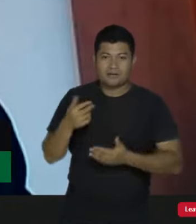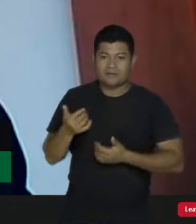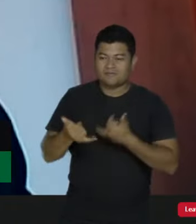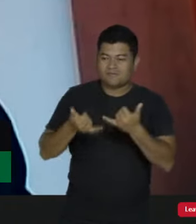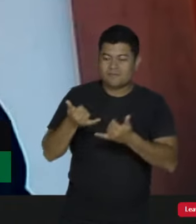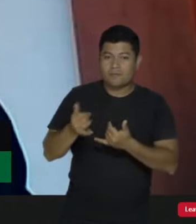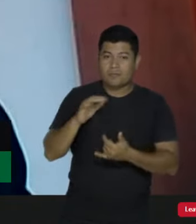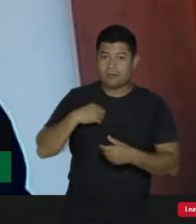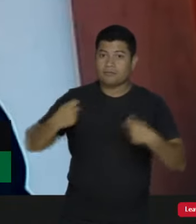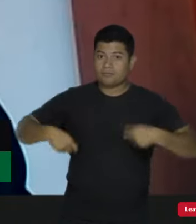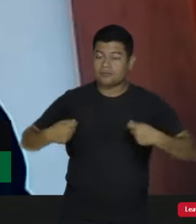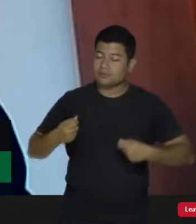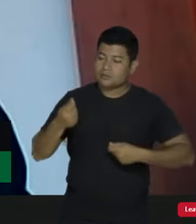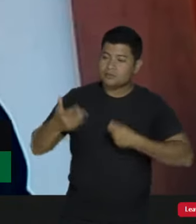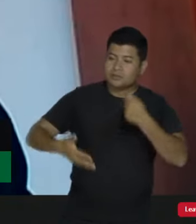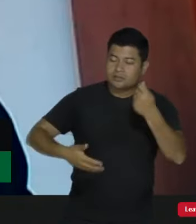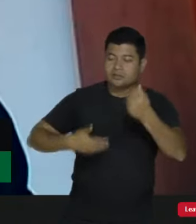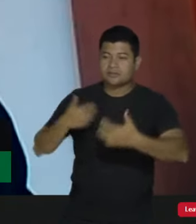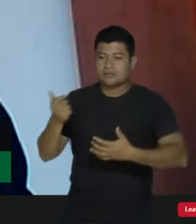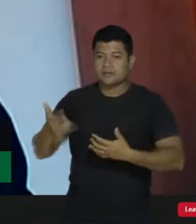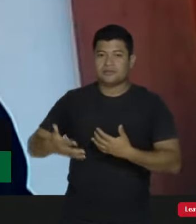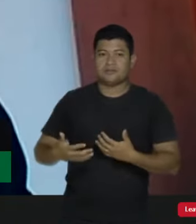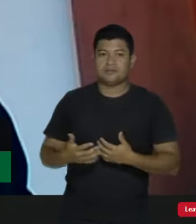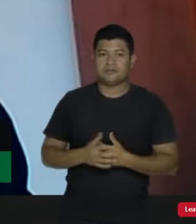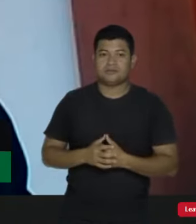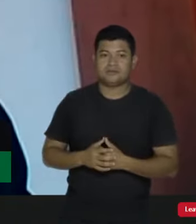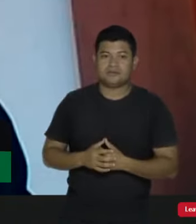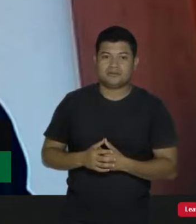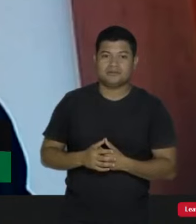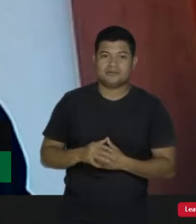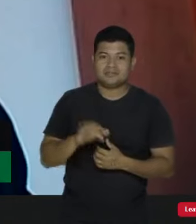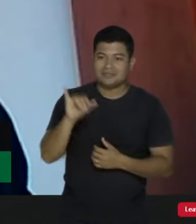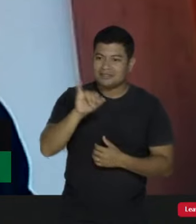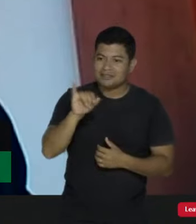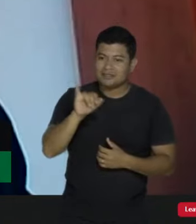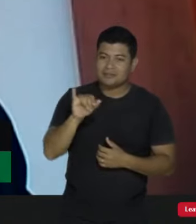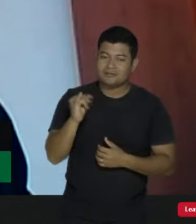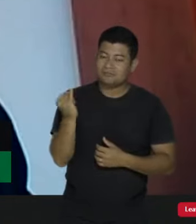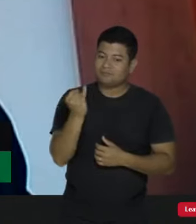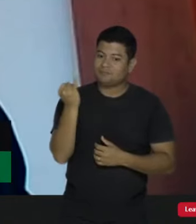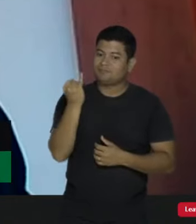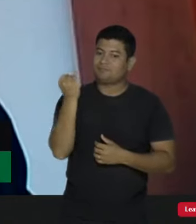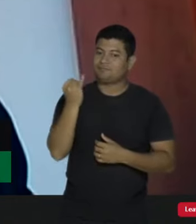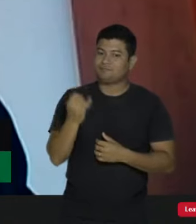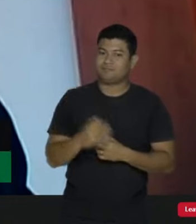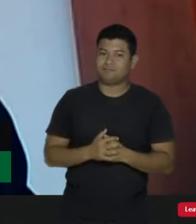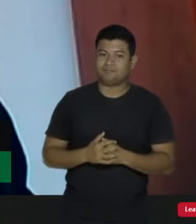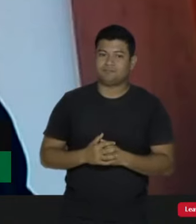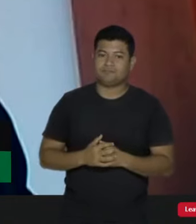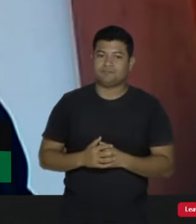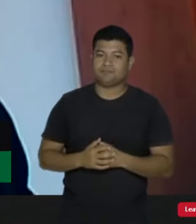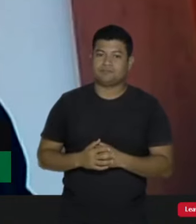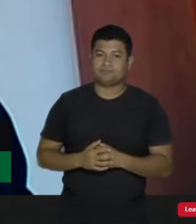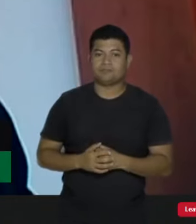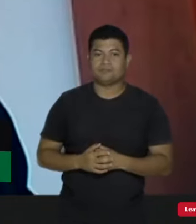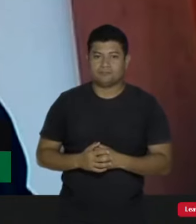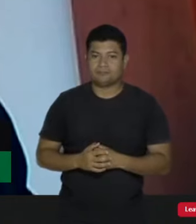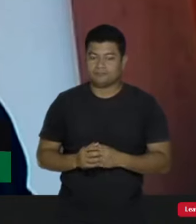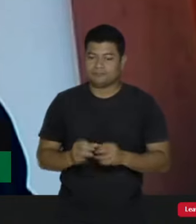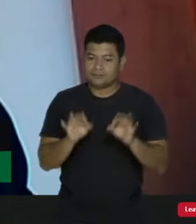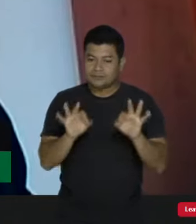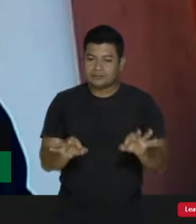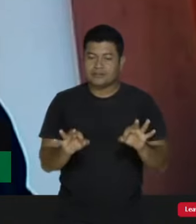nos expressar na língua, né, do Garibaldi, na língua do Dante Alighieri. Tá bom, gente? Um grande